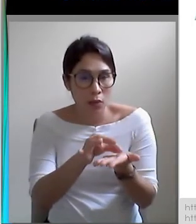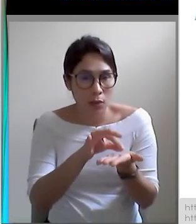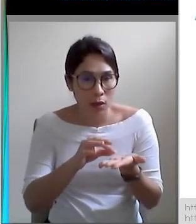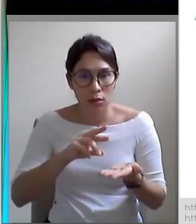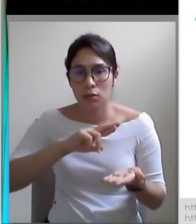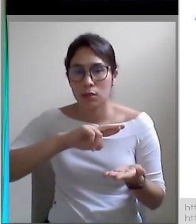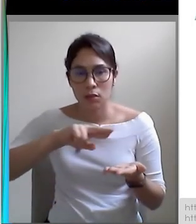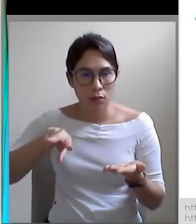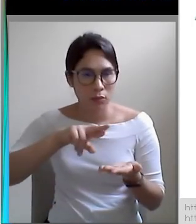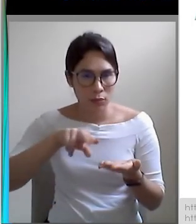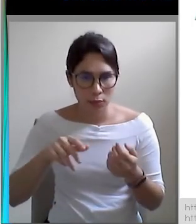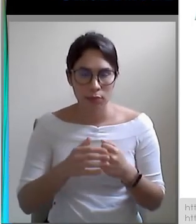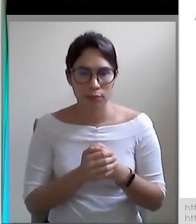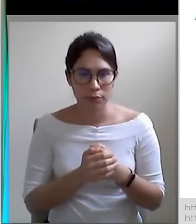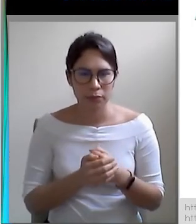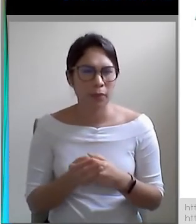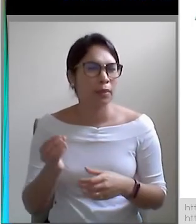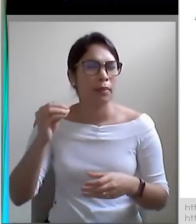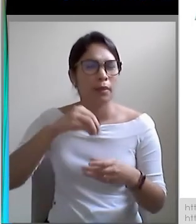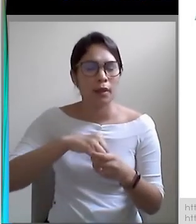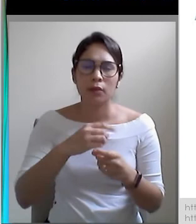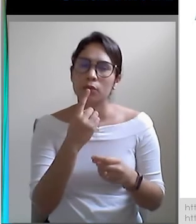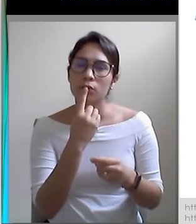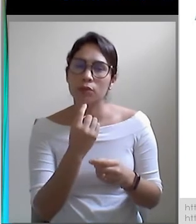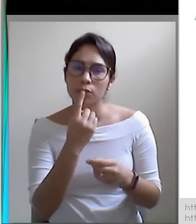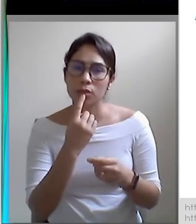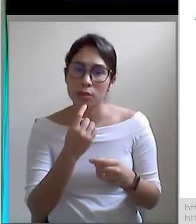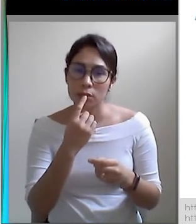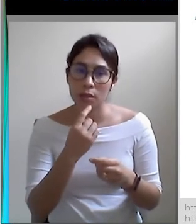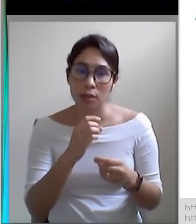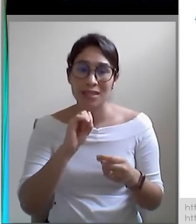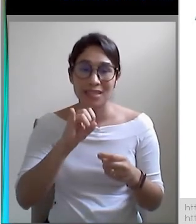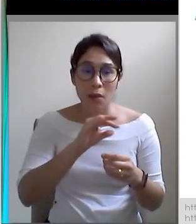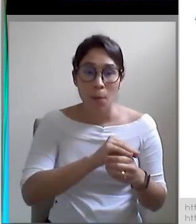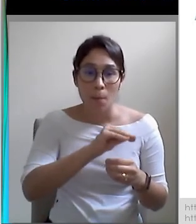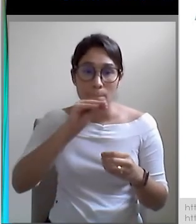os tecidos, são denominados de macrófagos.